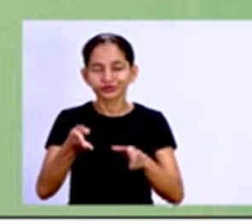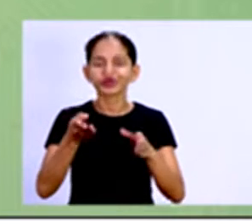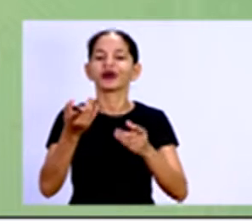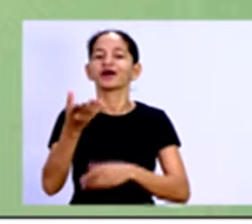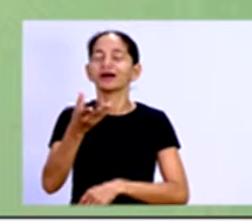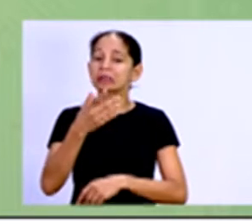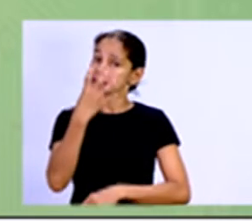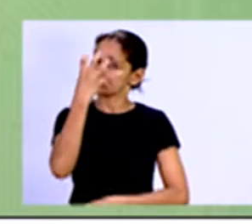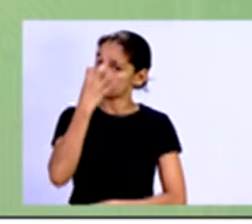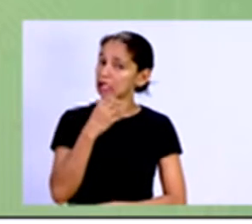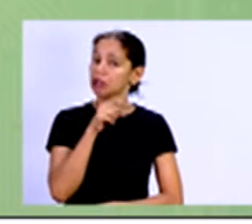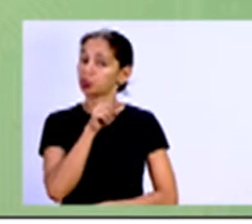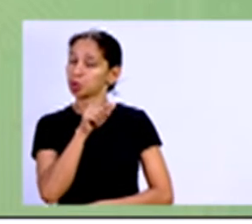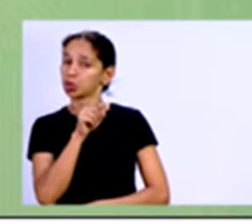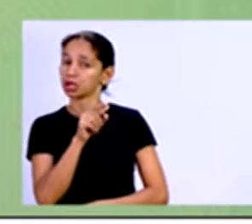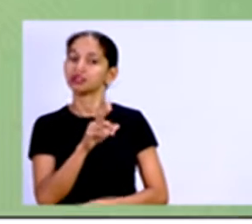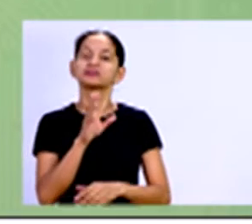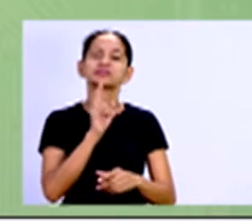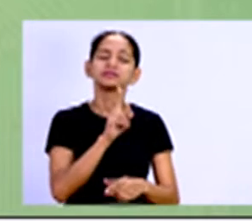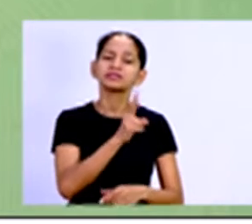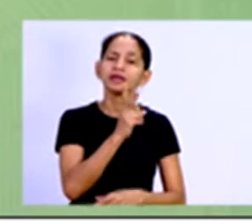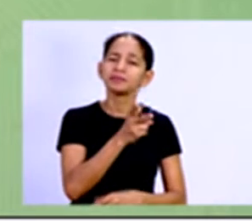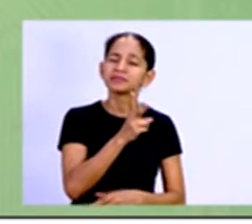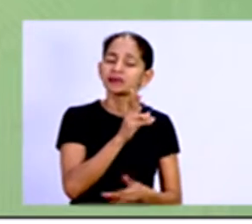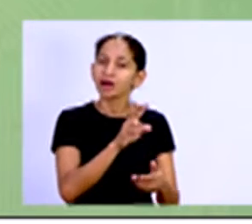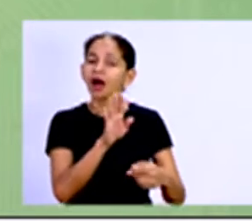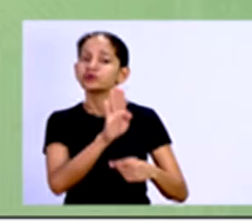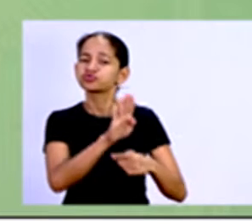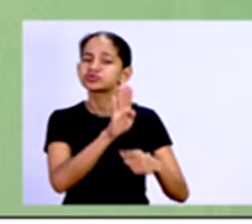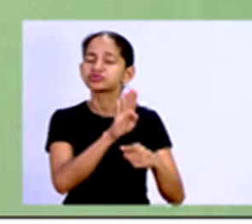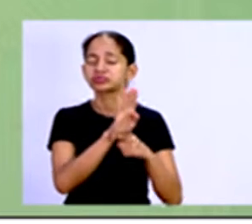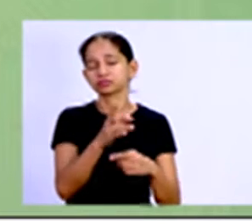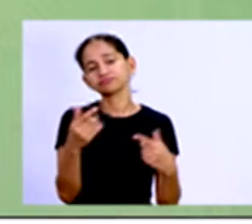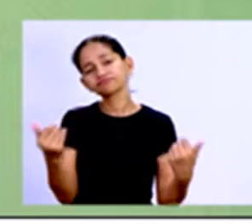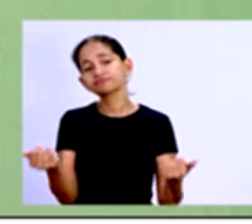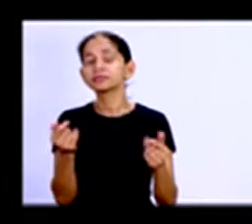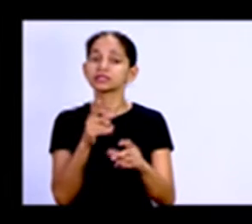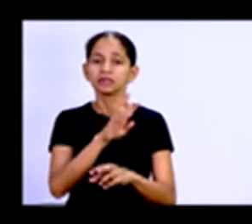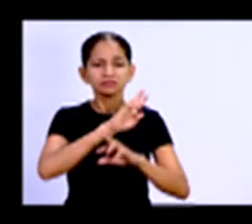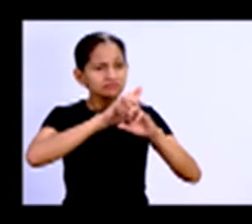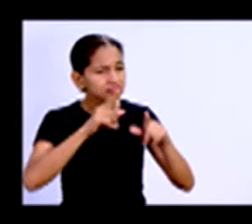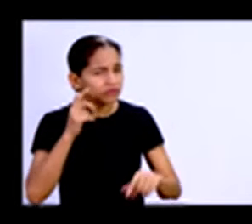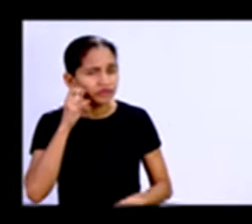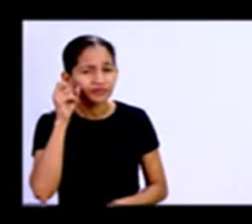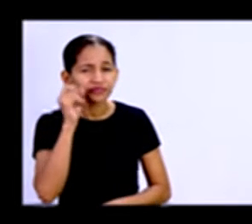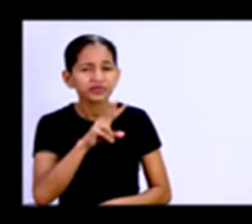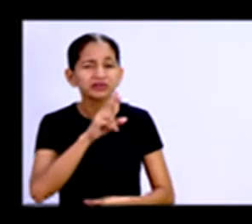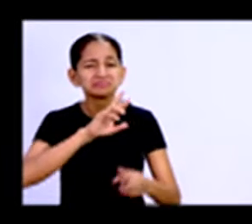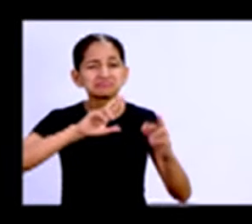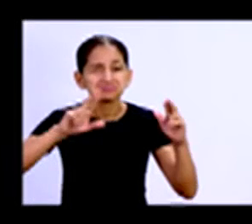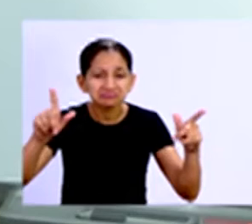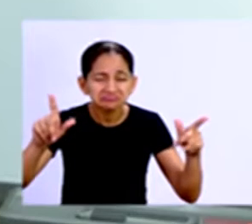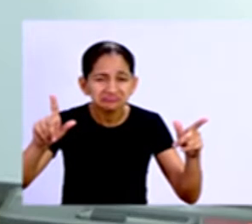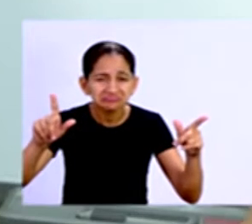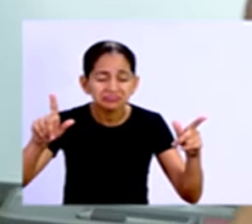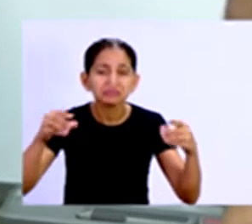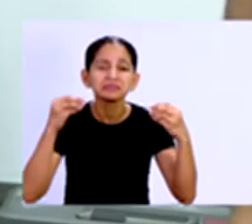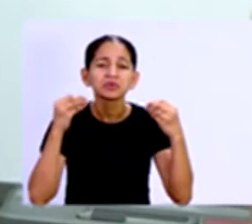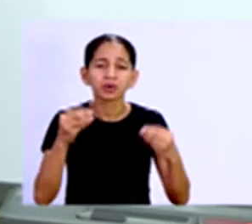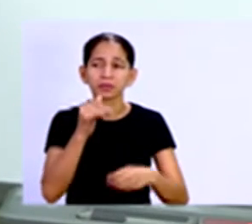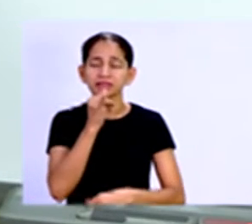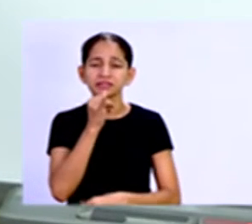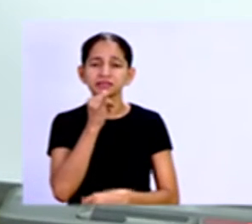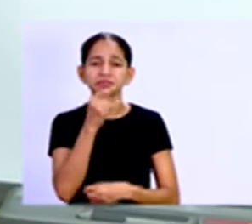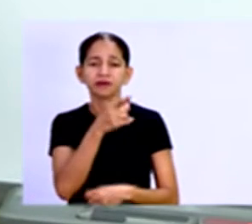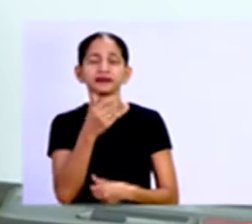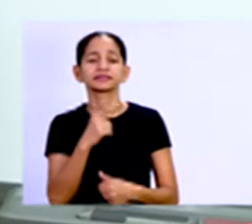muito sério, alguém que é solidário. E aí quando foge um pouquinho disso, efetivamente você acha estranho. Por exemplo, vamos